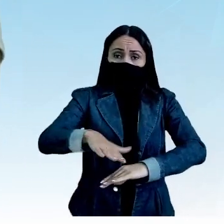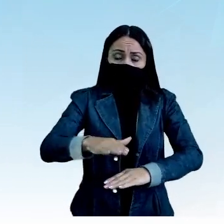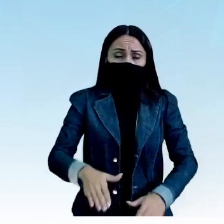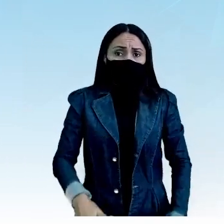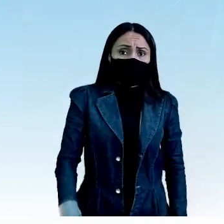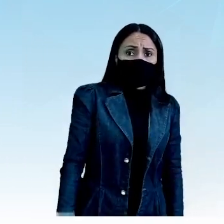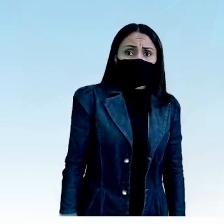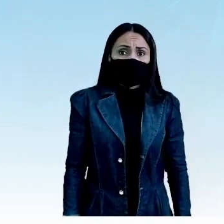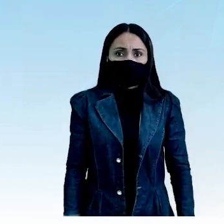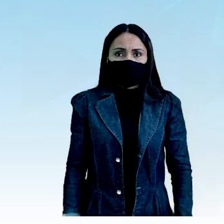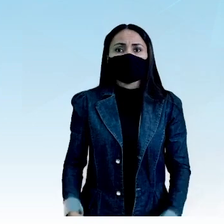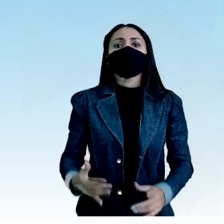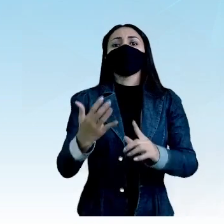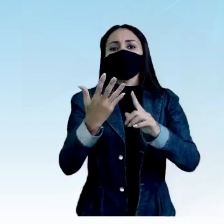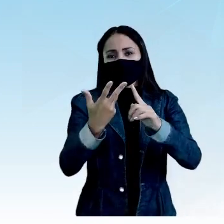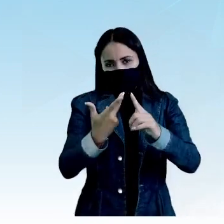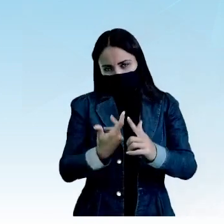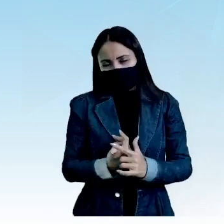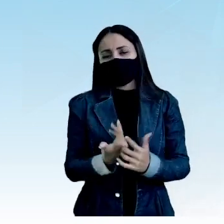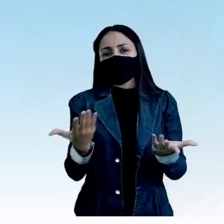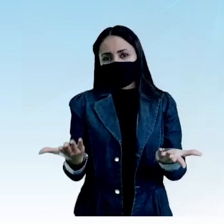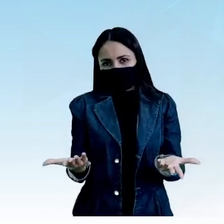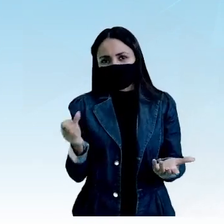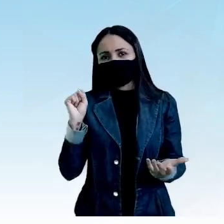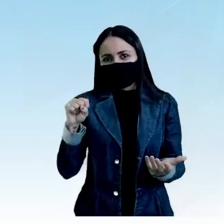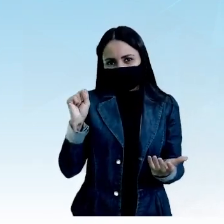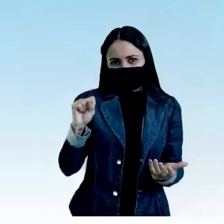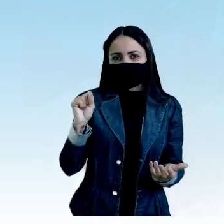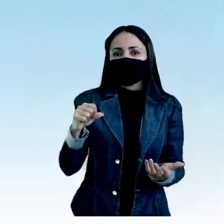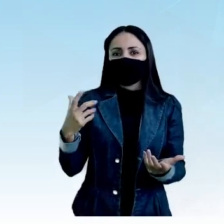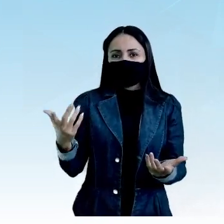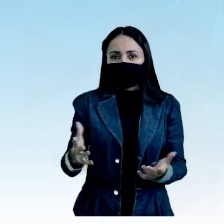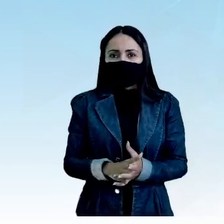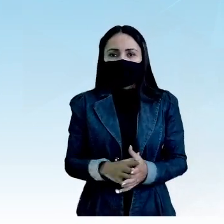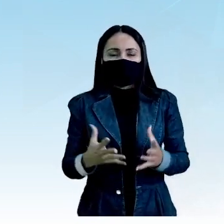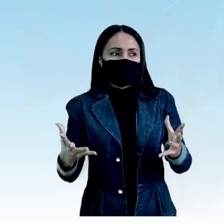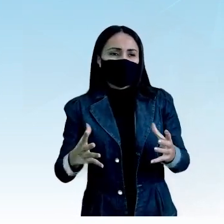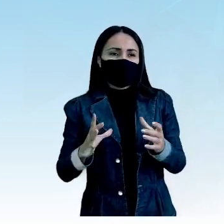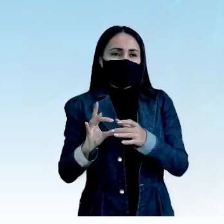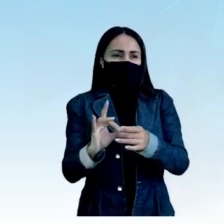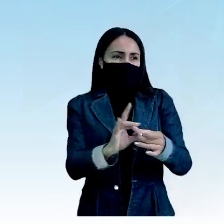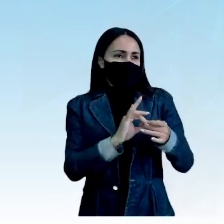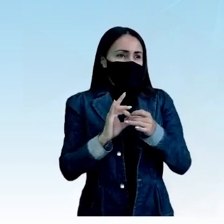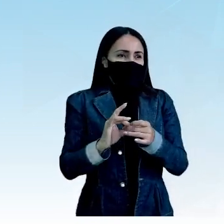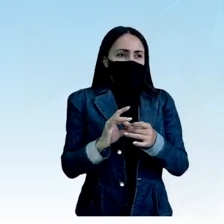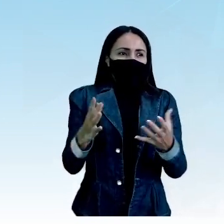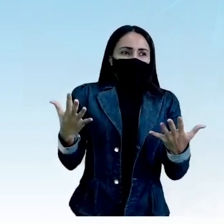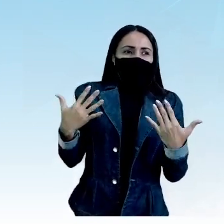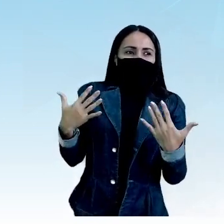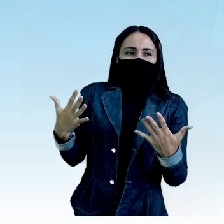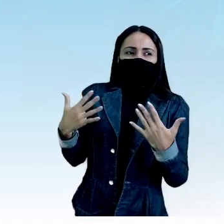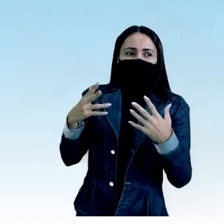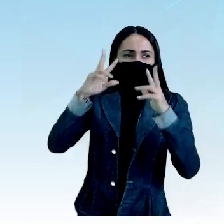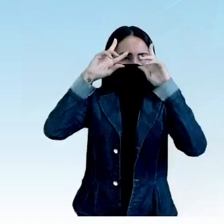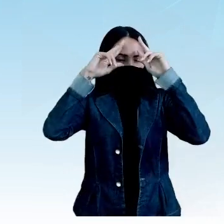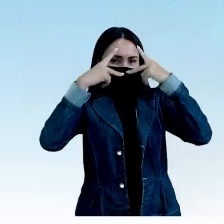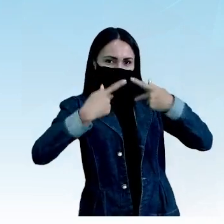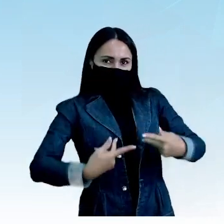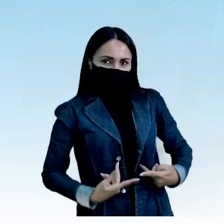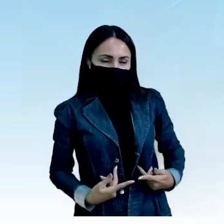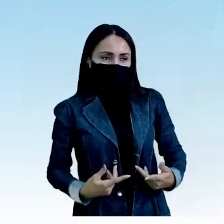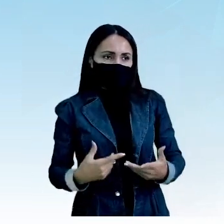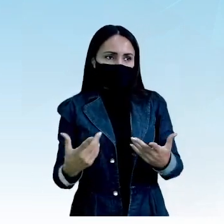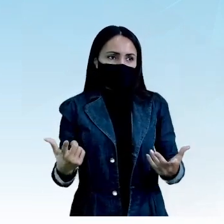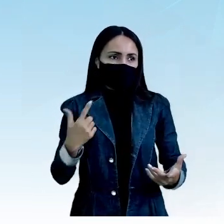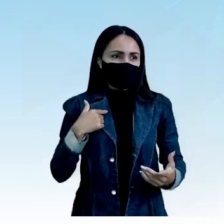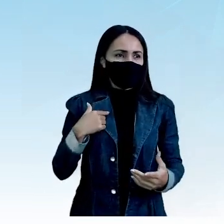de uma vez. Mais de uma vez. Sentiu esse calor humano? Senti, e é algo fora do normal, né? As pessoas de fato